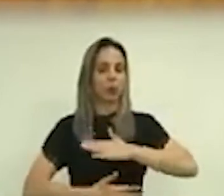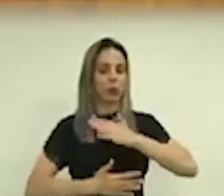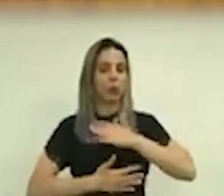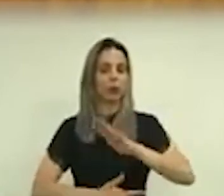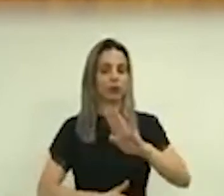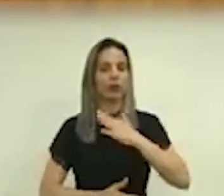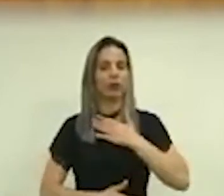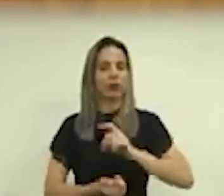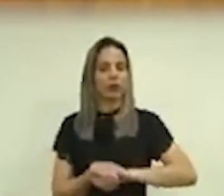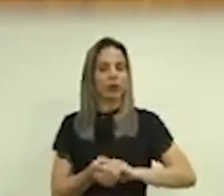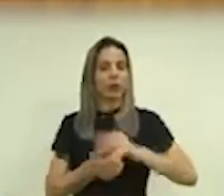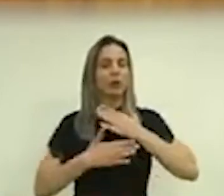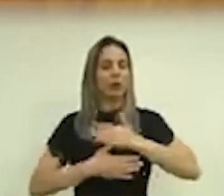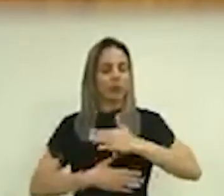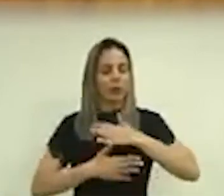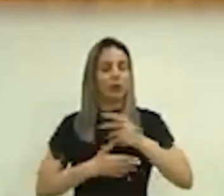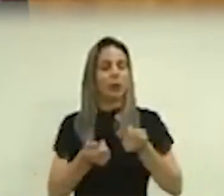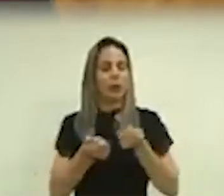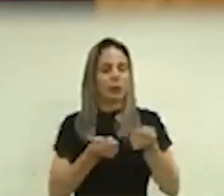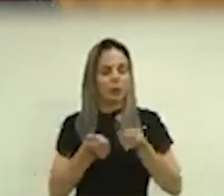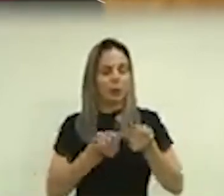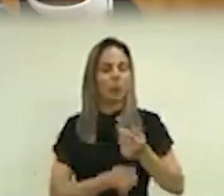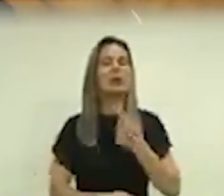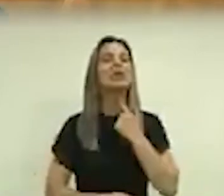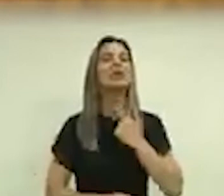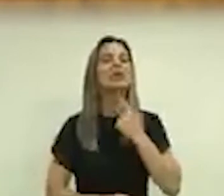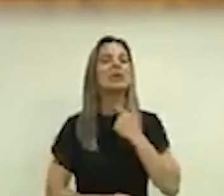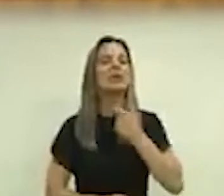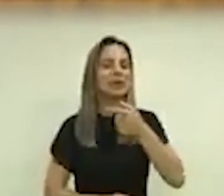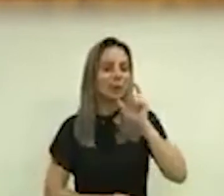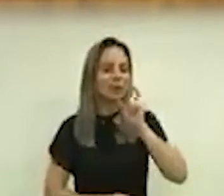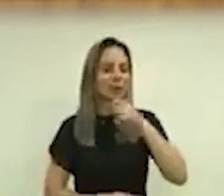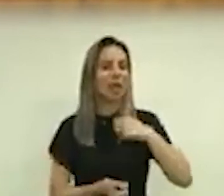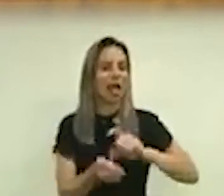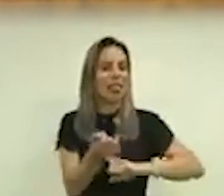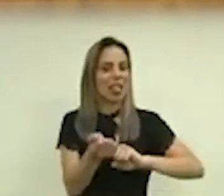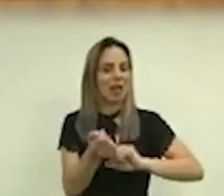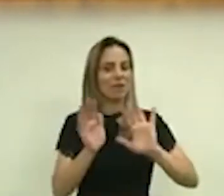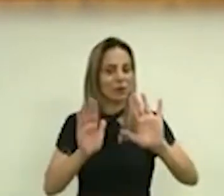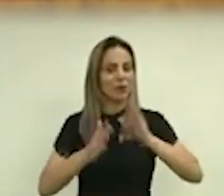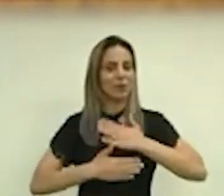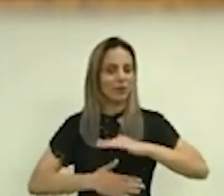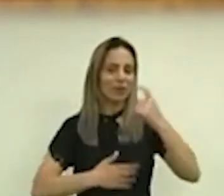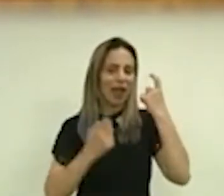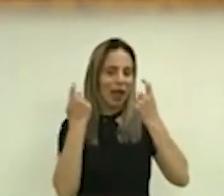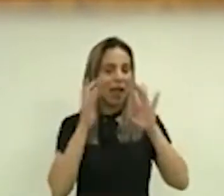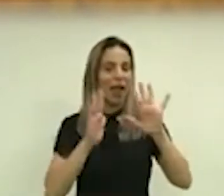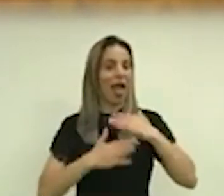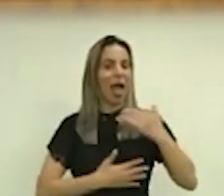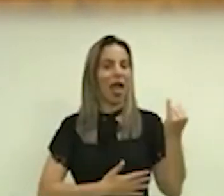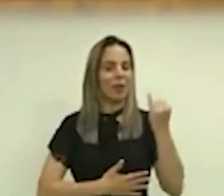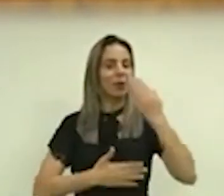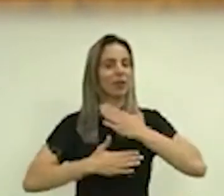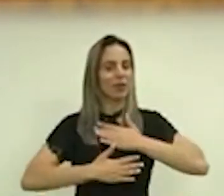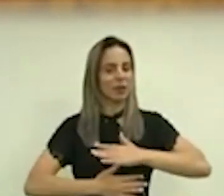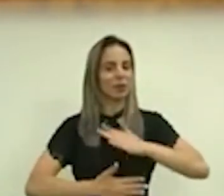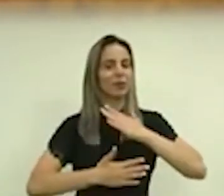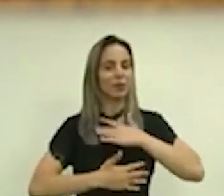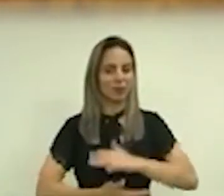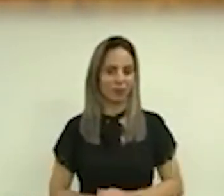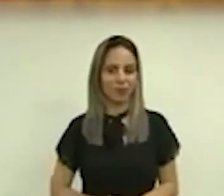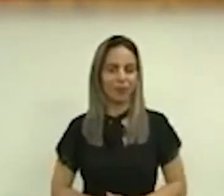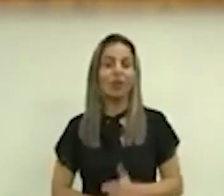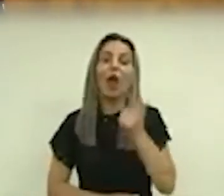aqui para a gente não... Boca seca, né? Porque a gente começa a ficar um pouco nervoso e é importante a gente acalmar os ânimos. O